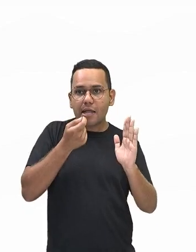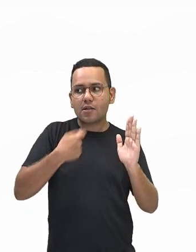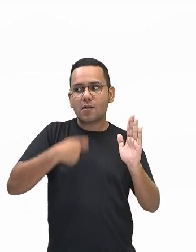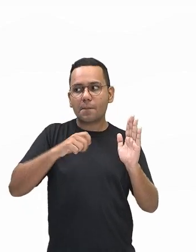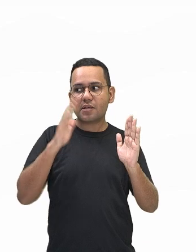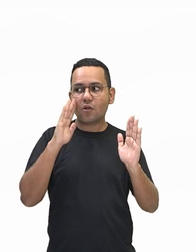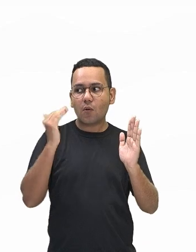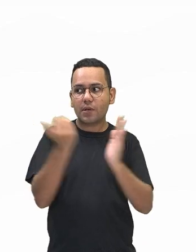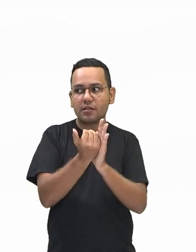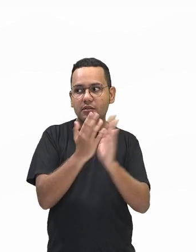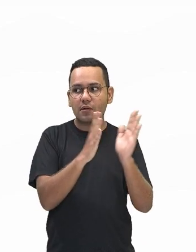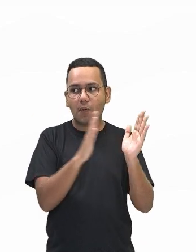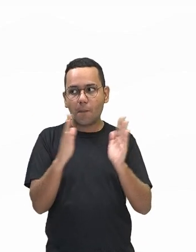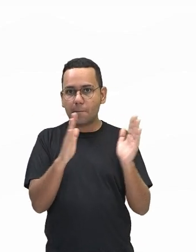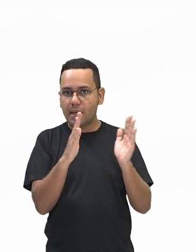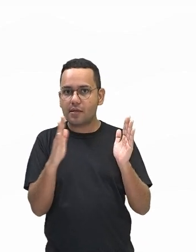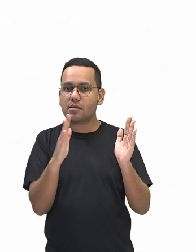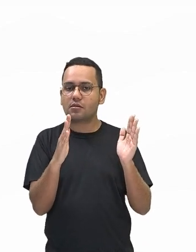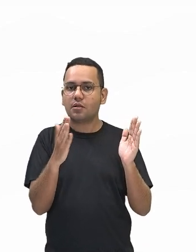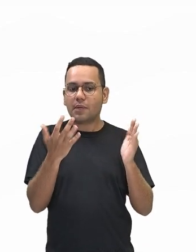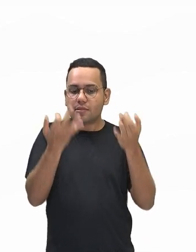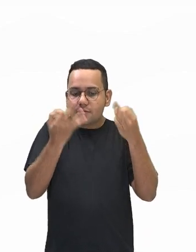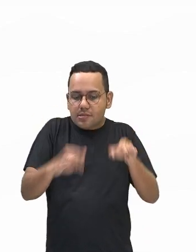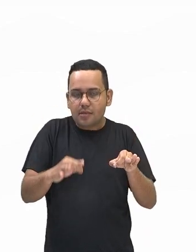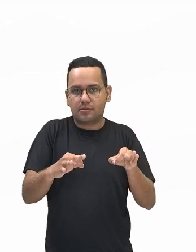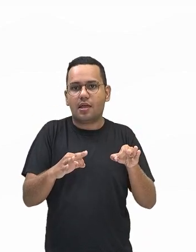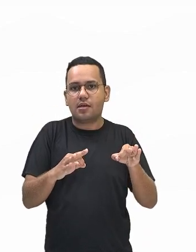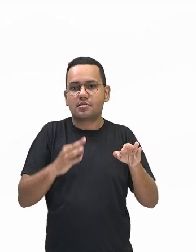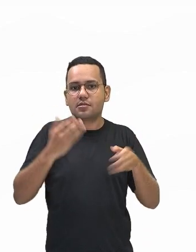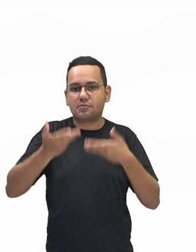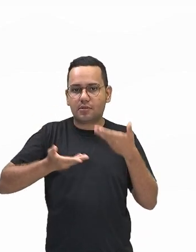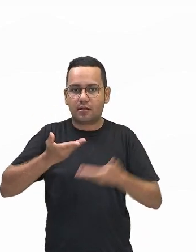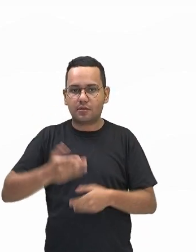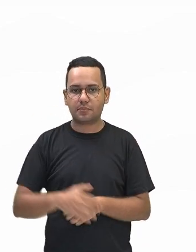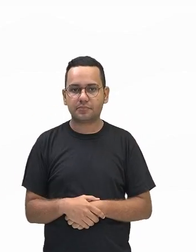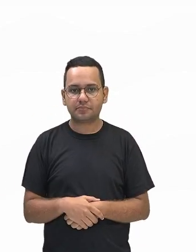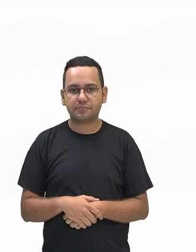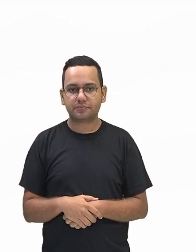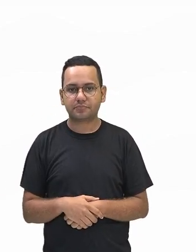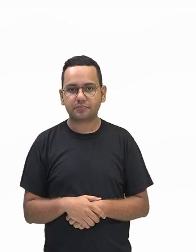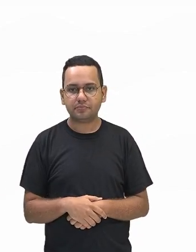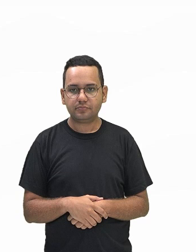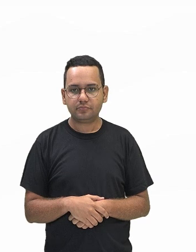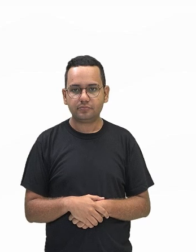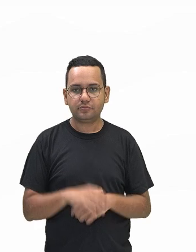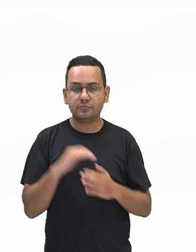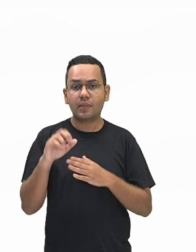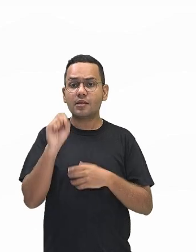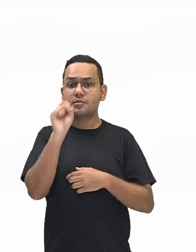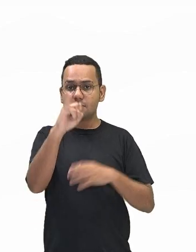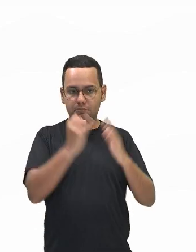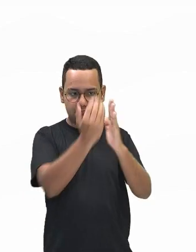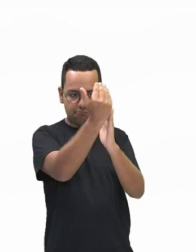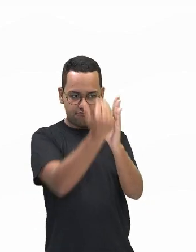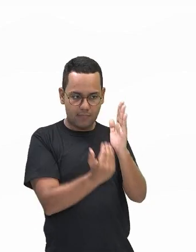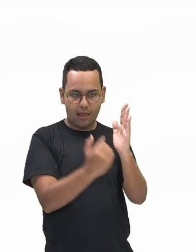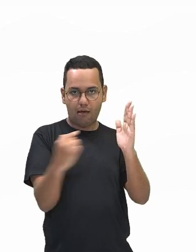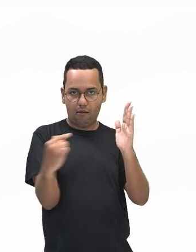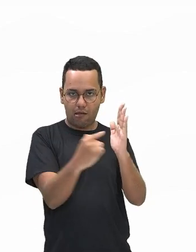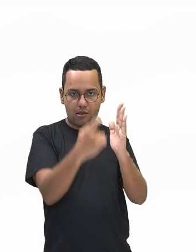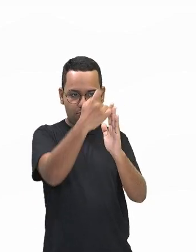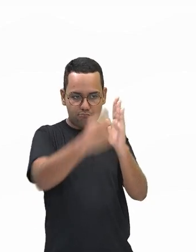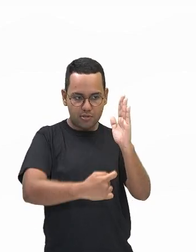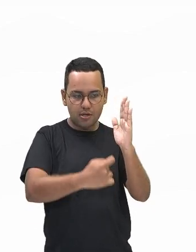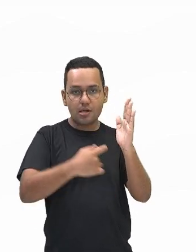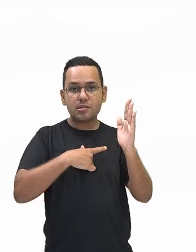e eficácia do tratamento. E aí é como eu citei para vocês, se está escrito na receita que deve-se tomar